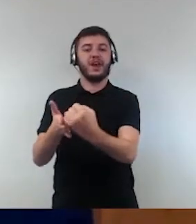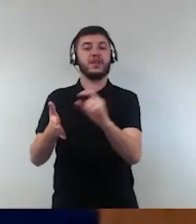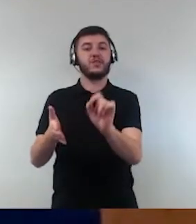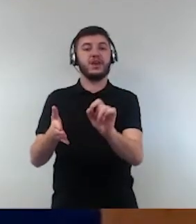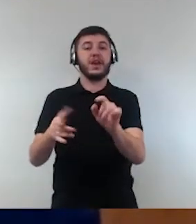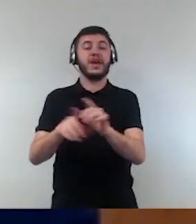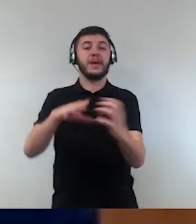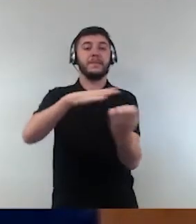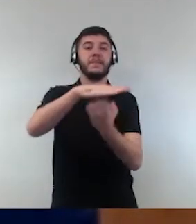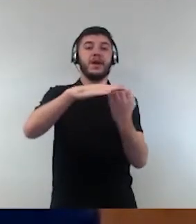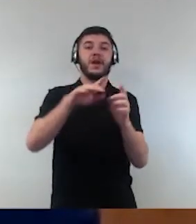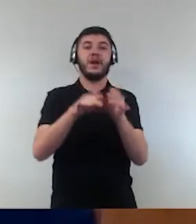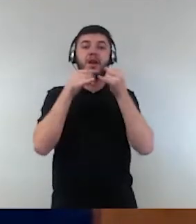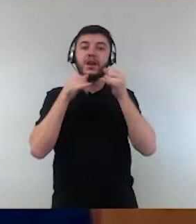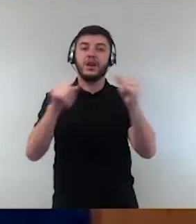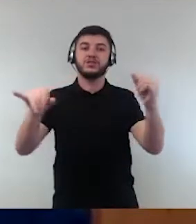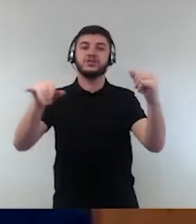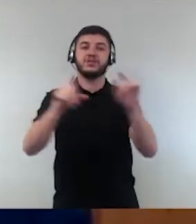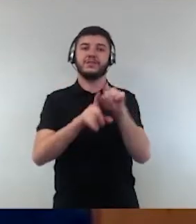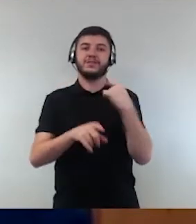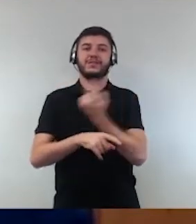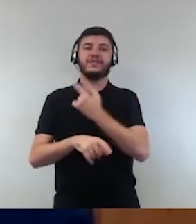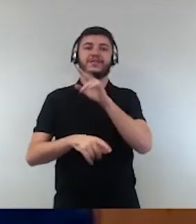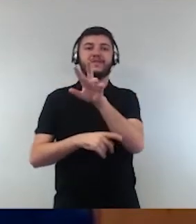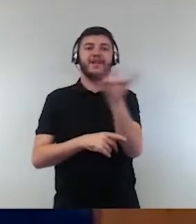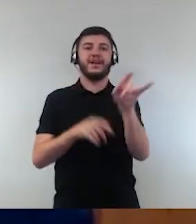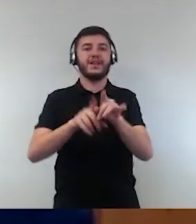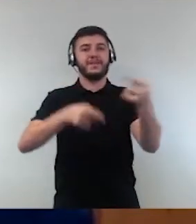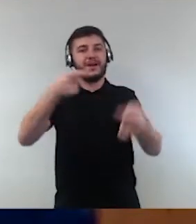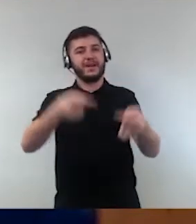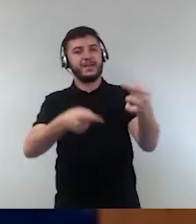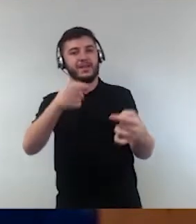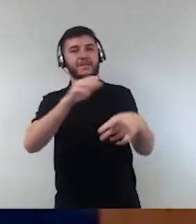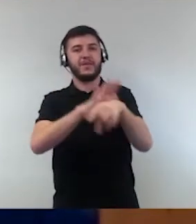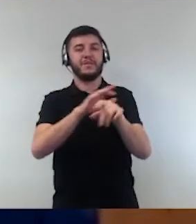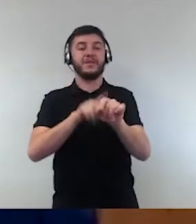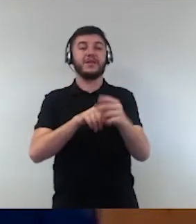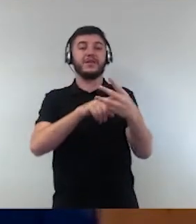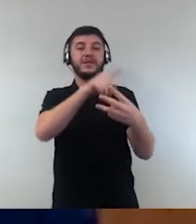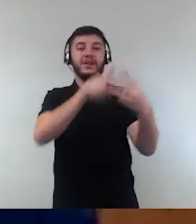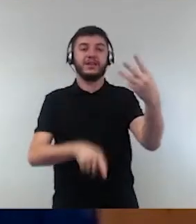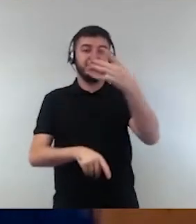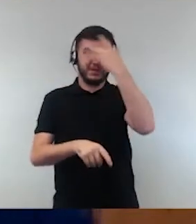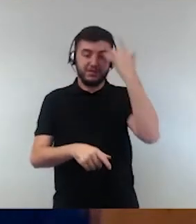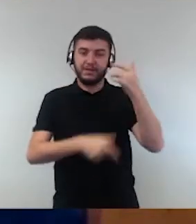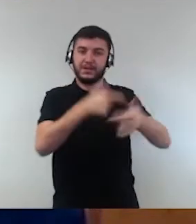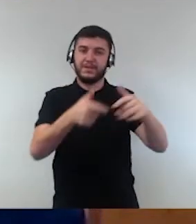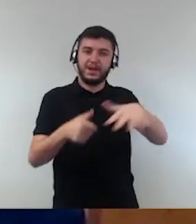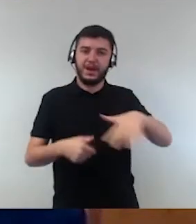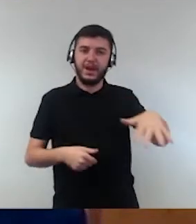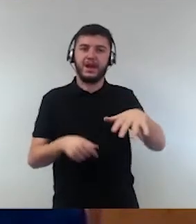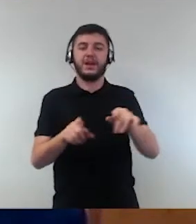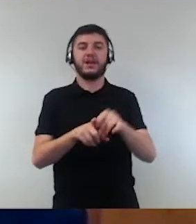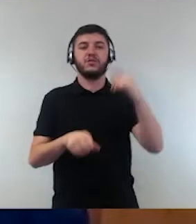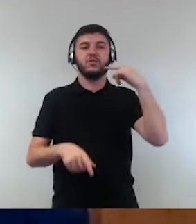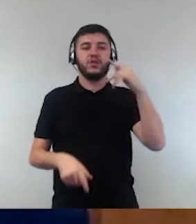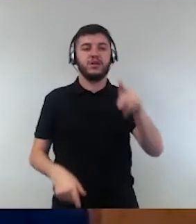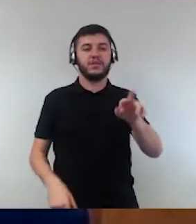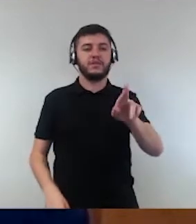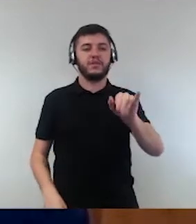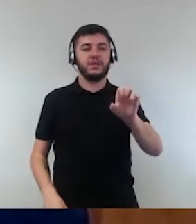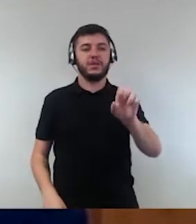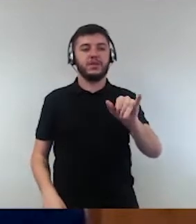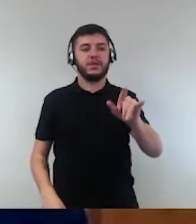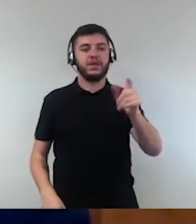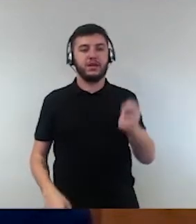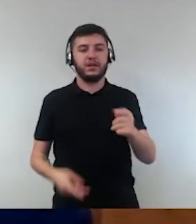conversar com 3 especialistas na área. Vamos conversar com a doutora Priscila Maciel de Menezes, com o doutor Gustavo Demarque,